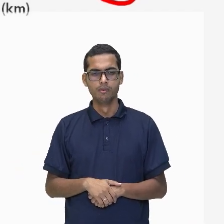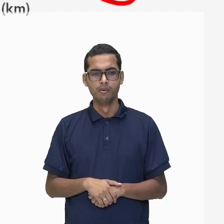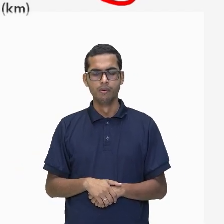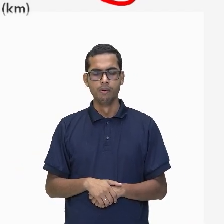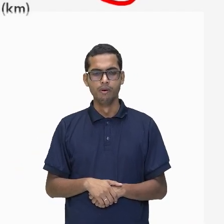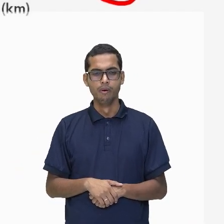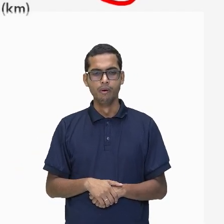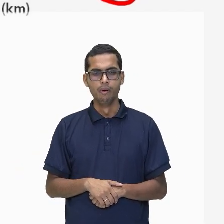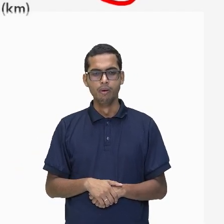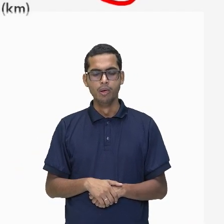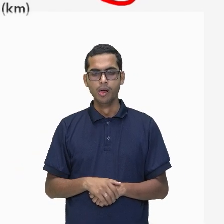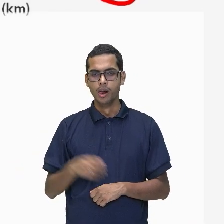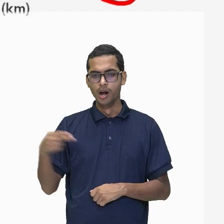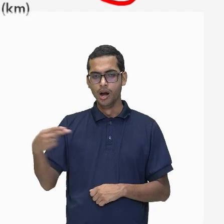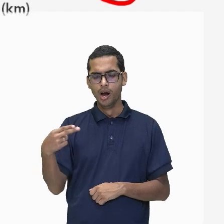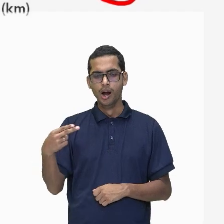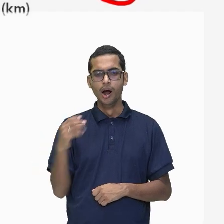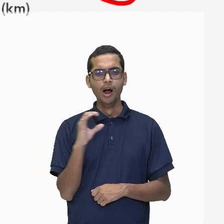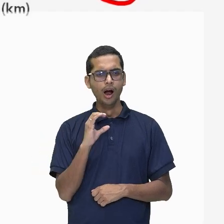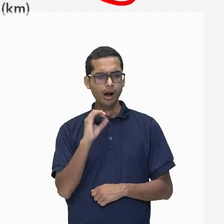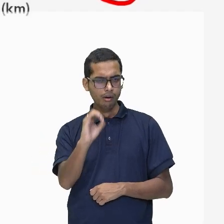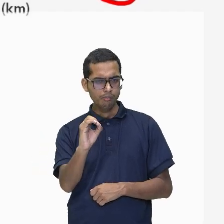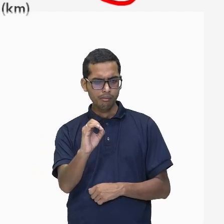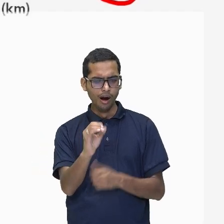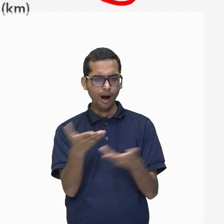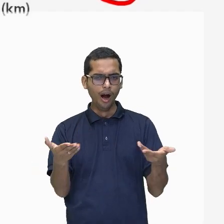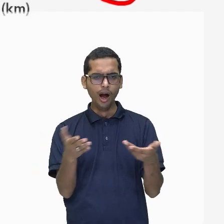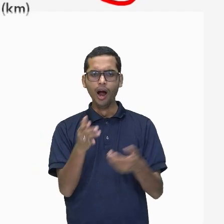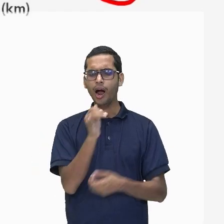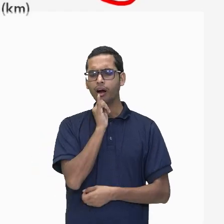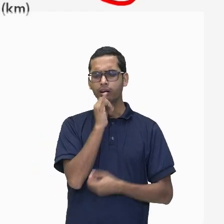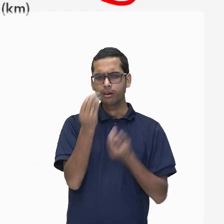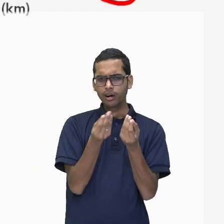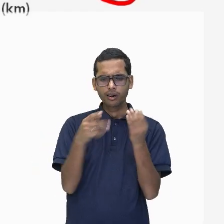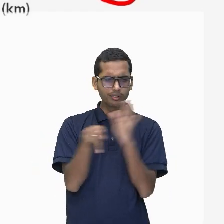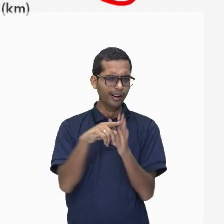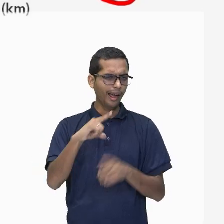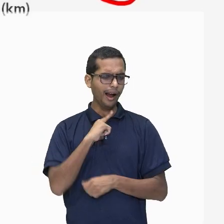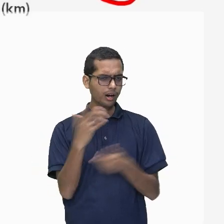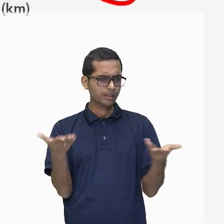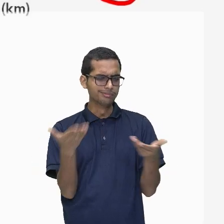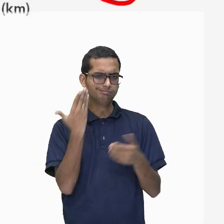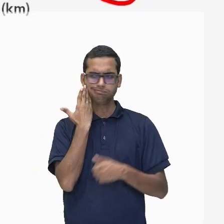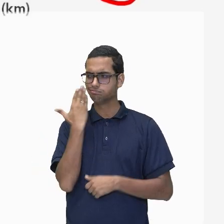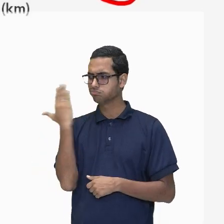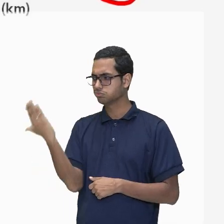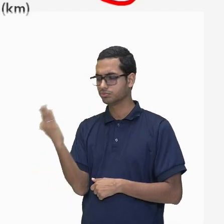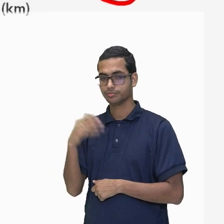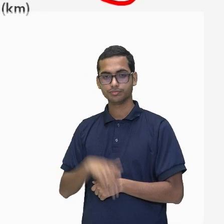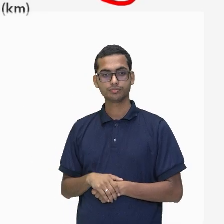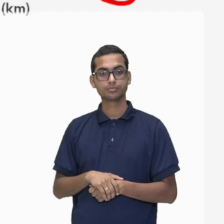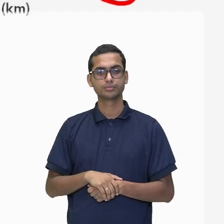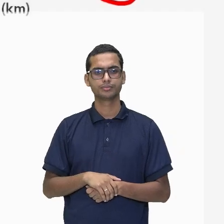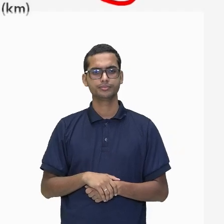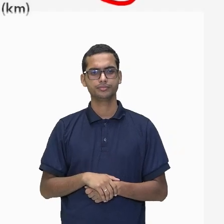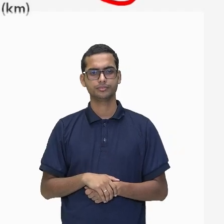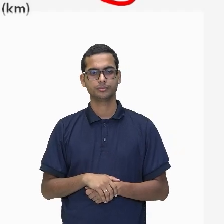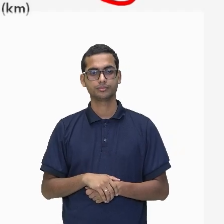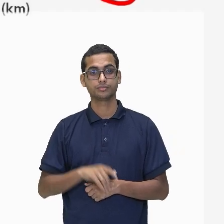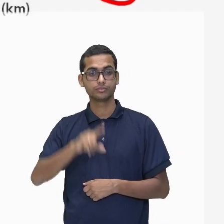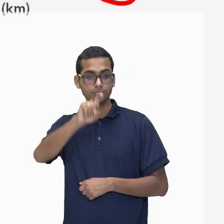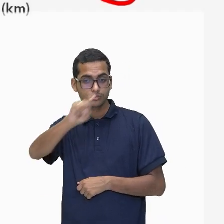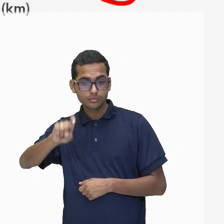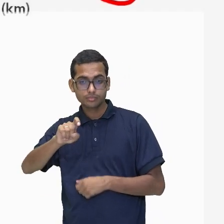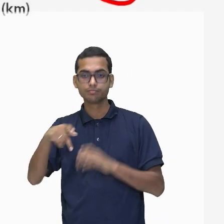vai ser igual a 0. Mas, o que eu tenho aqui? Eu já sei que meu x ali foi 500, não